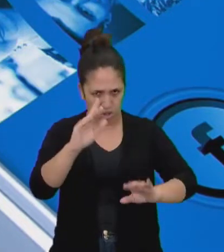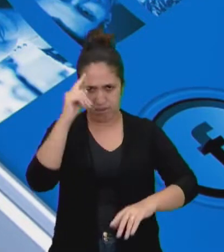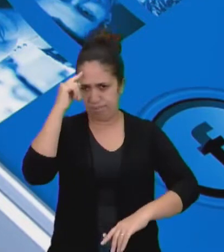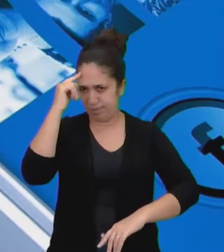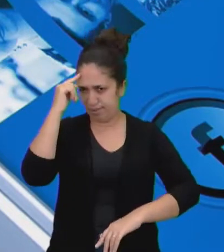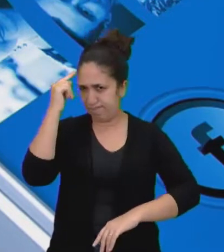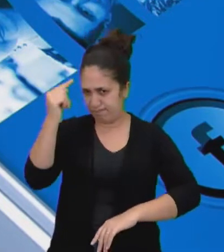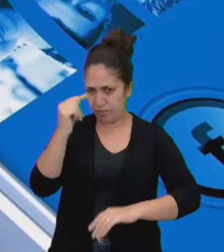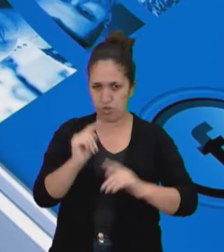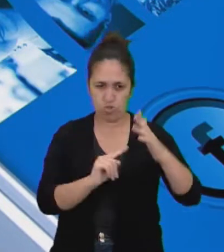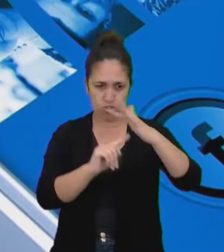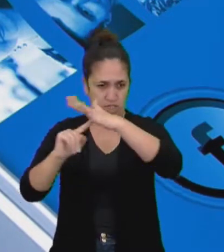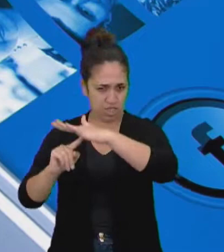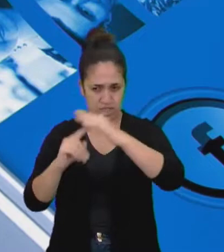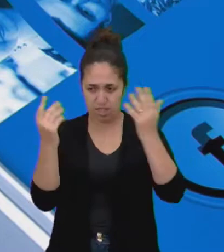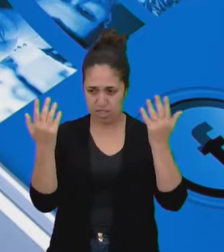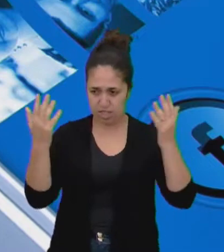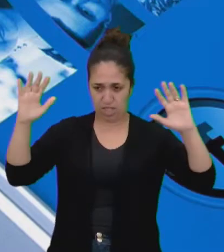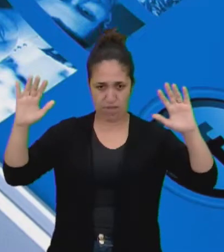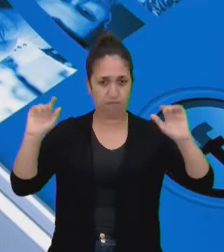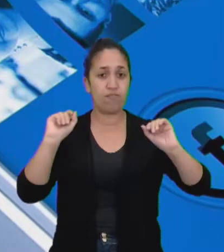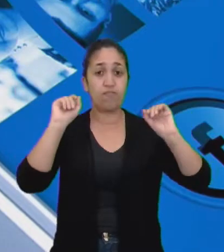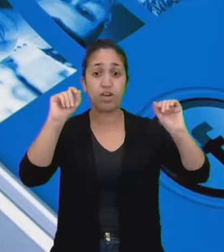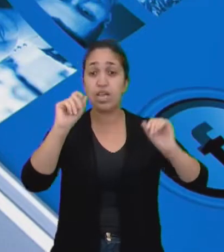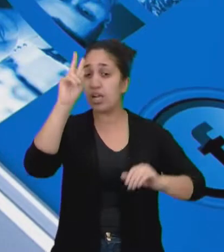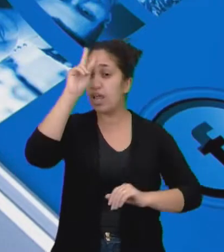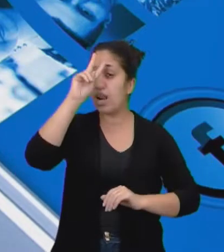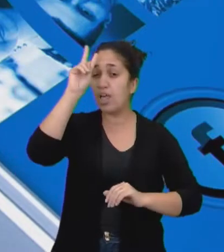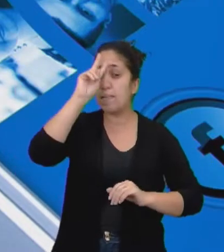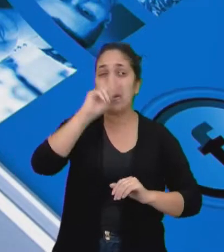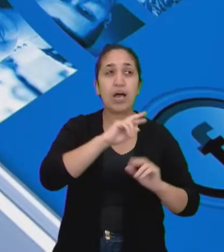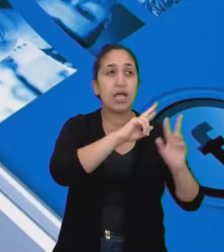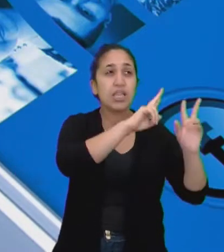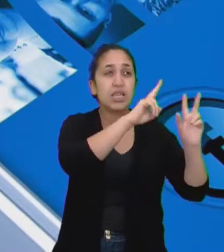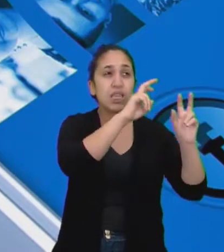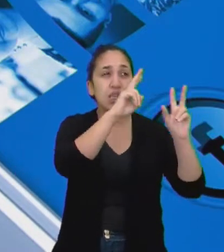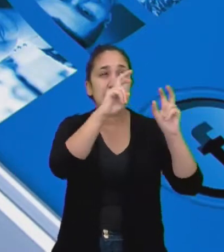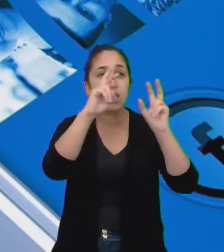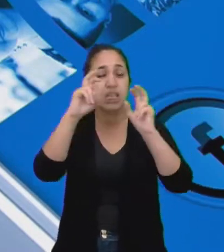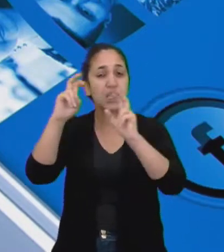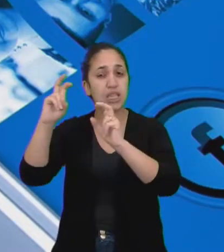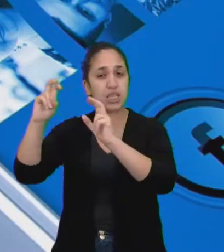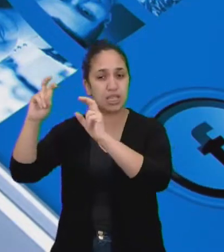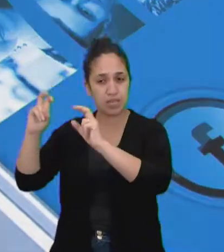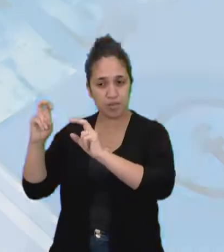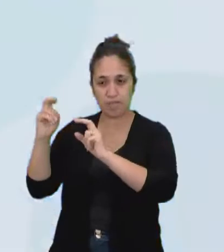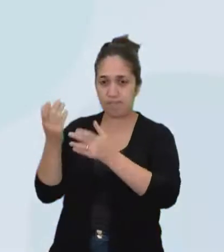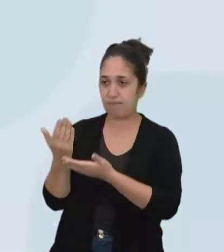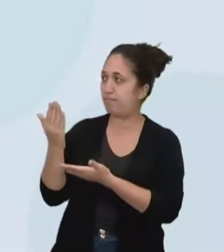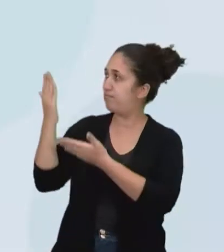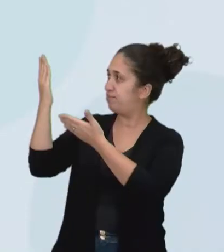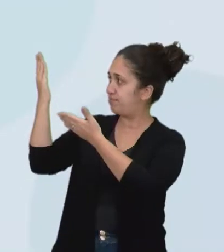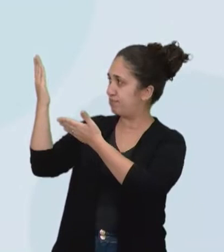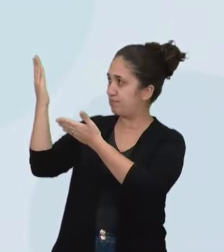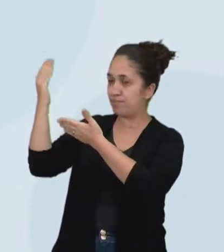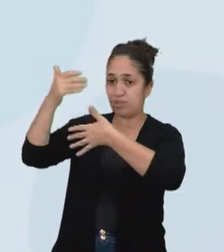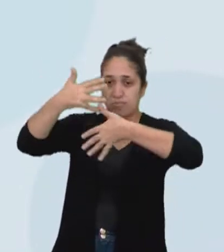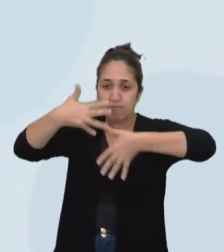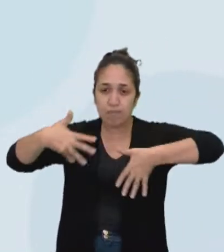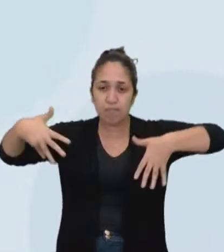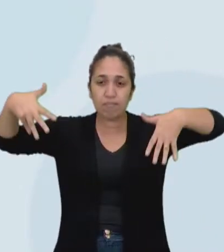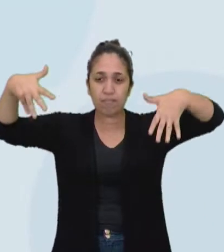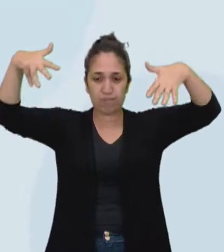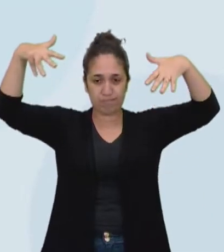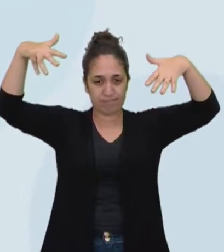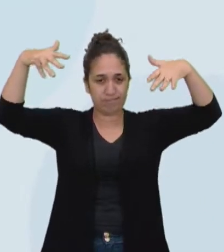na nossa feira, a gente tem que relembrar também todas as nossas temáticas. Nós estamos aí com o nosso slide, o mapa mental, que